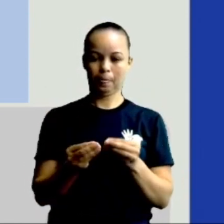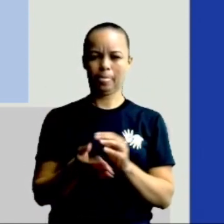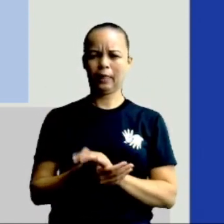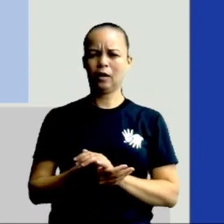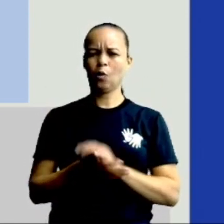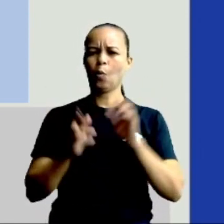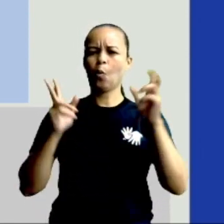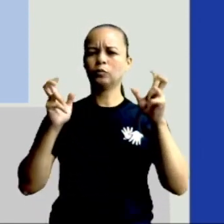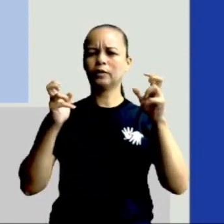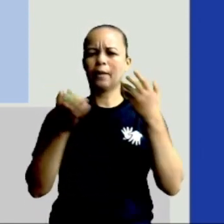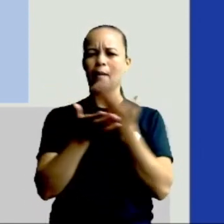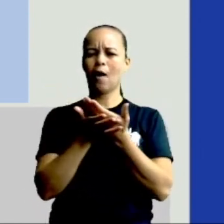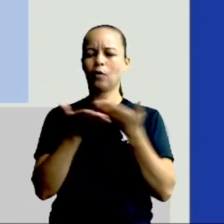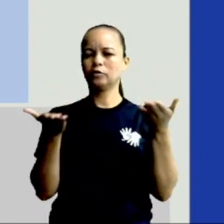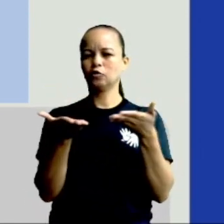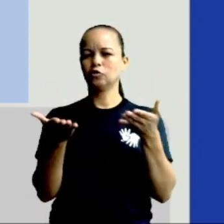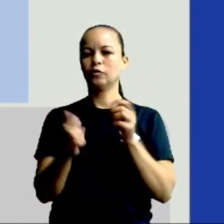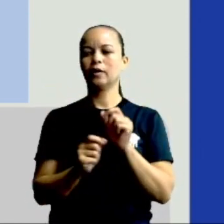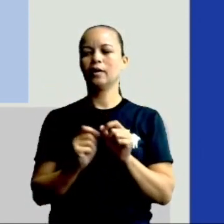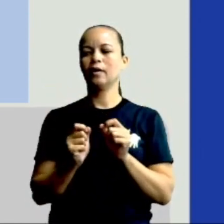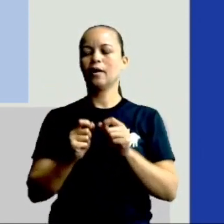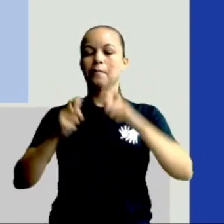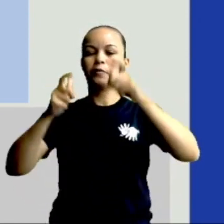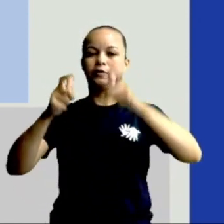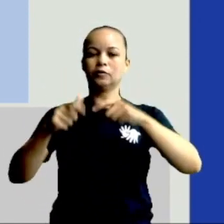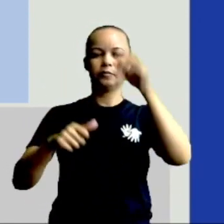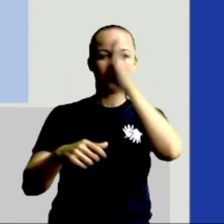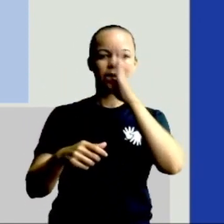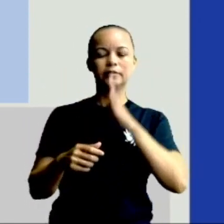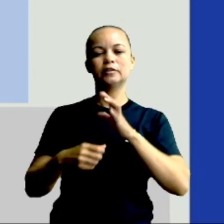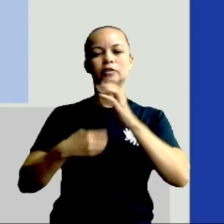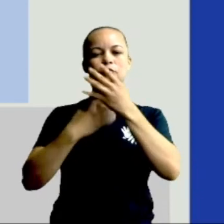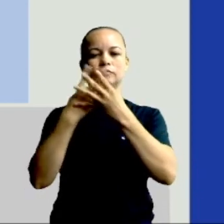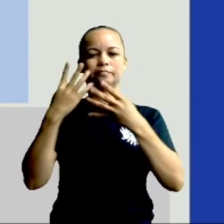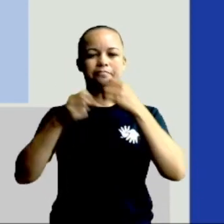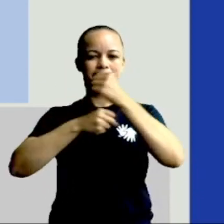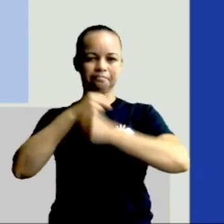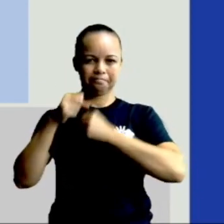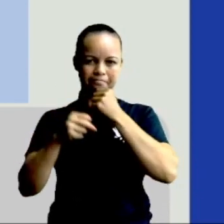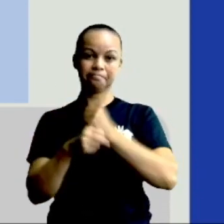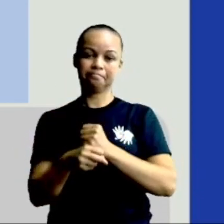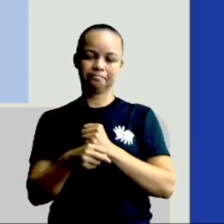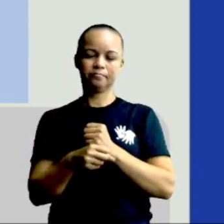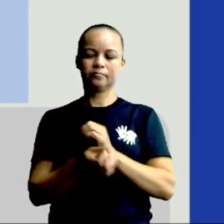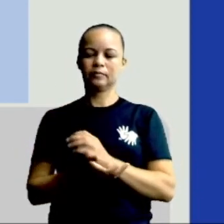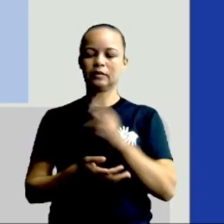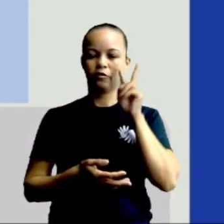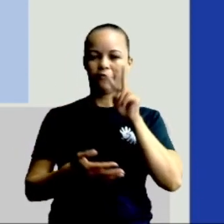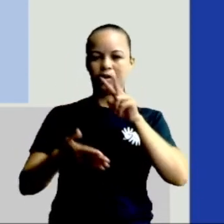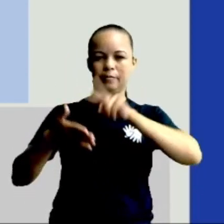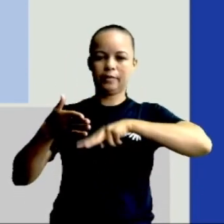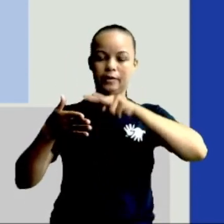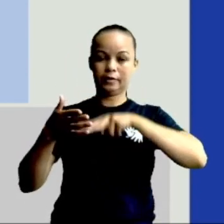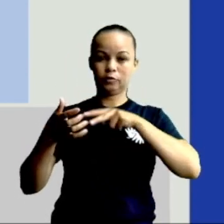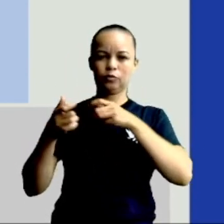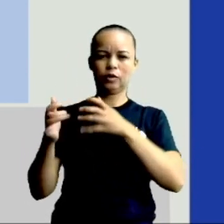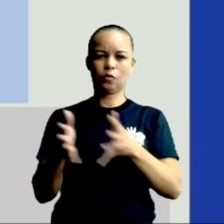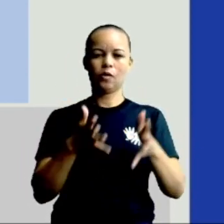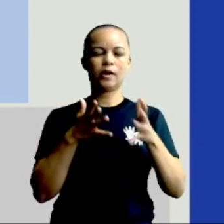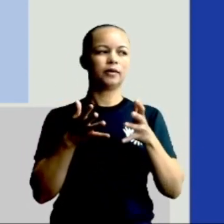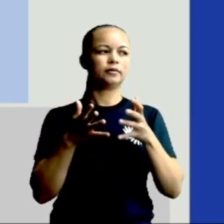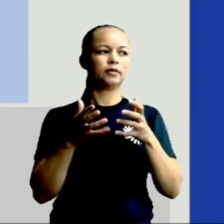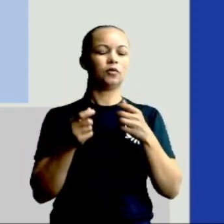foi o tema, pessoal? A posição do Brasil no planeta e as estações do ano, né? Nós vimos a nossa leitura de leito com a Canção